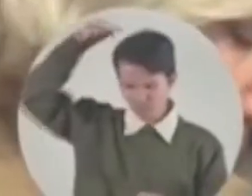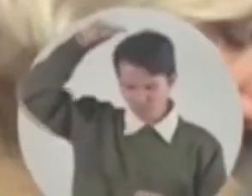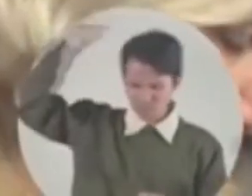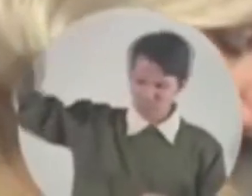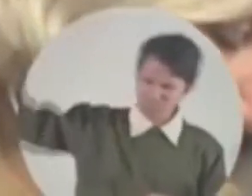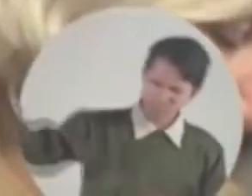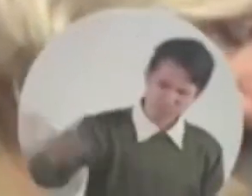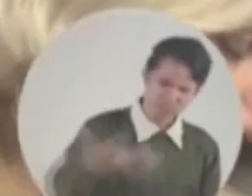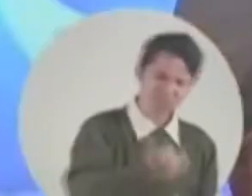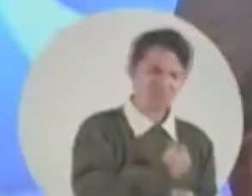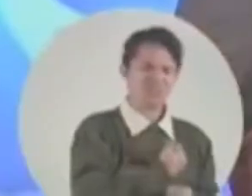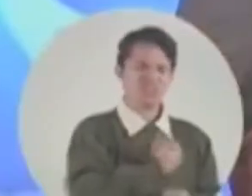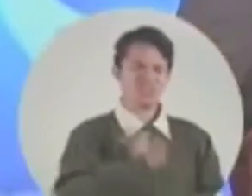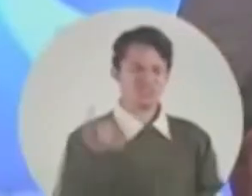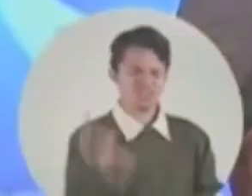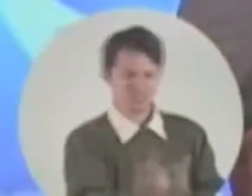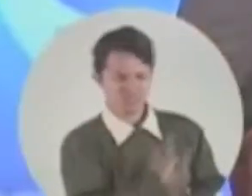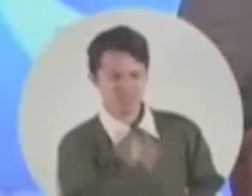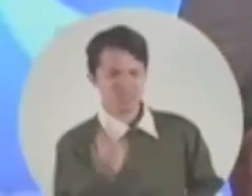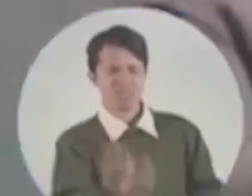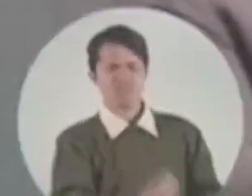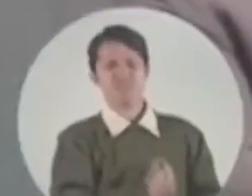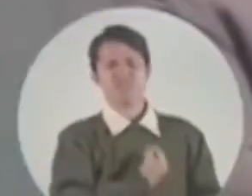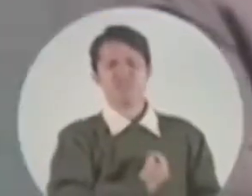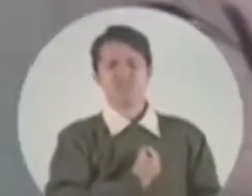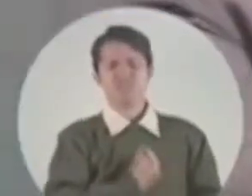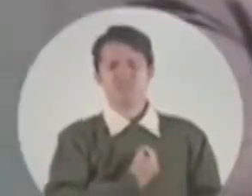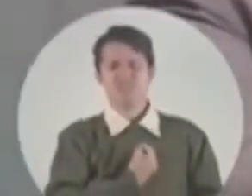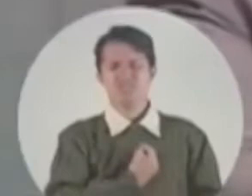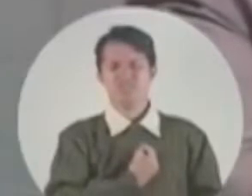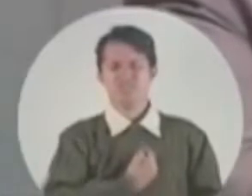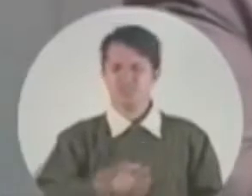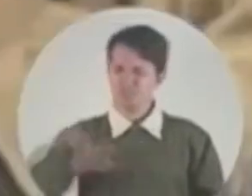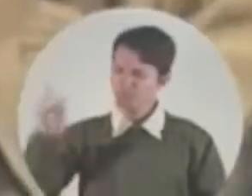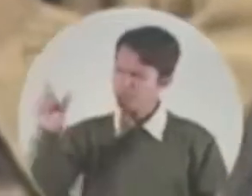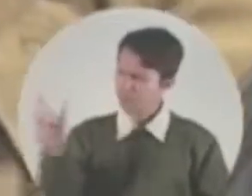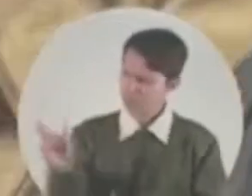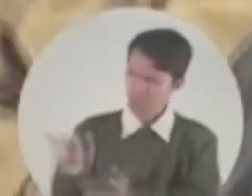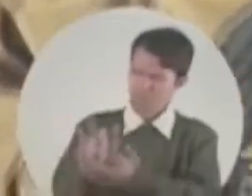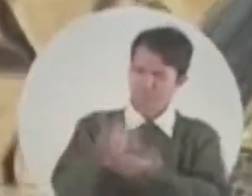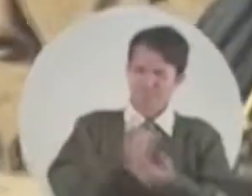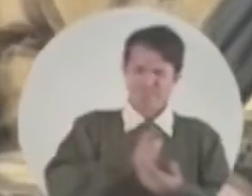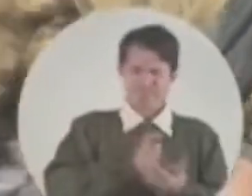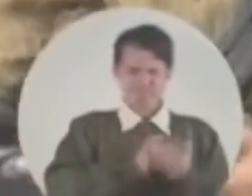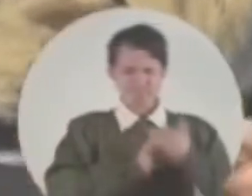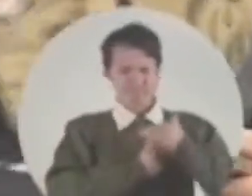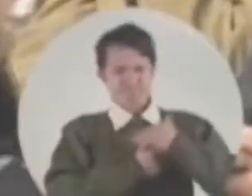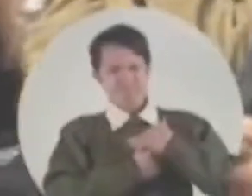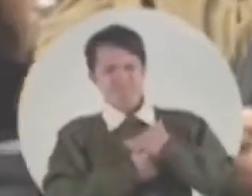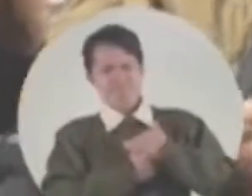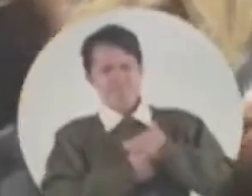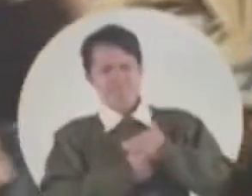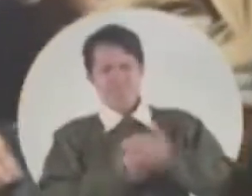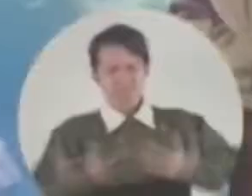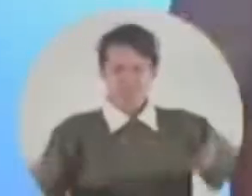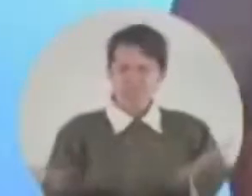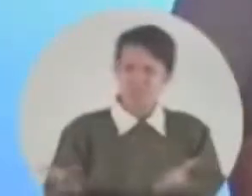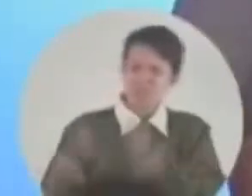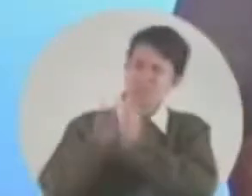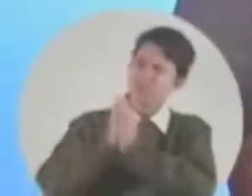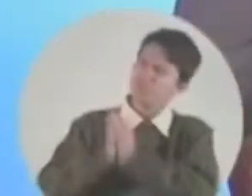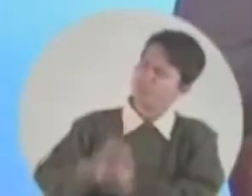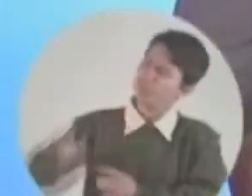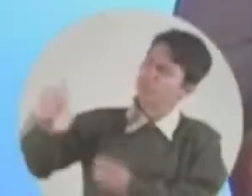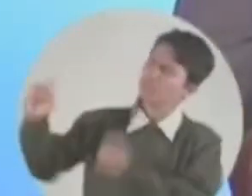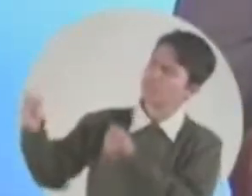Espírito Santo, aplique a tua palavra aos nossos corações. Ajuda-nos, Senhor.